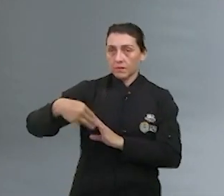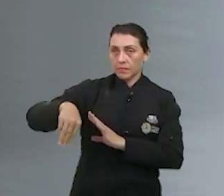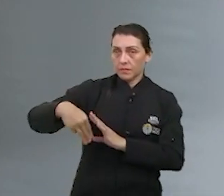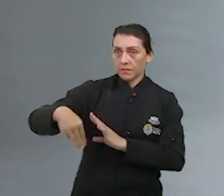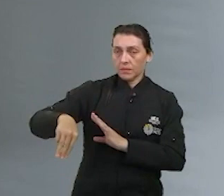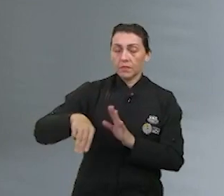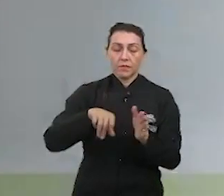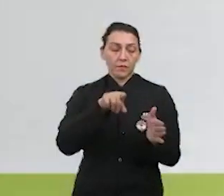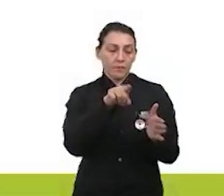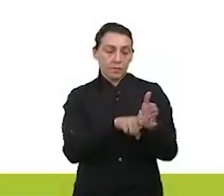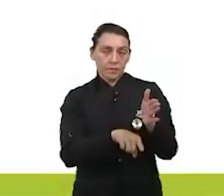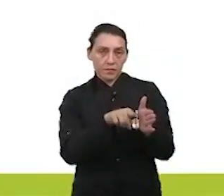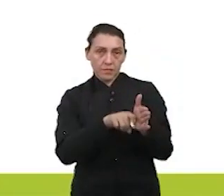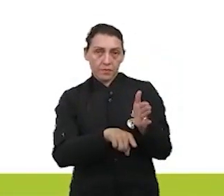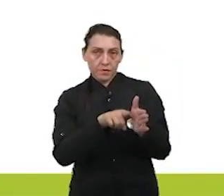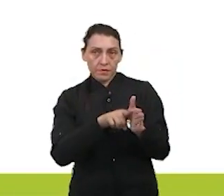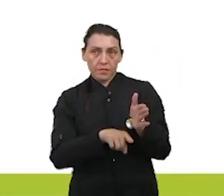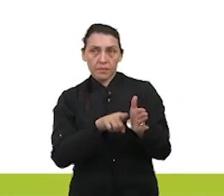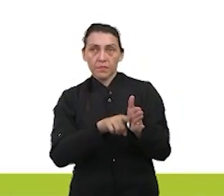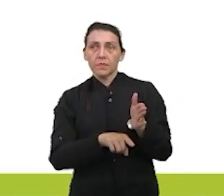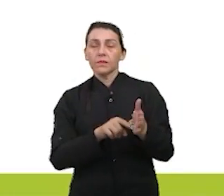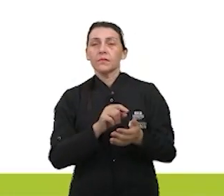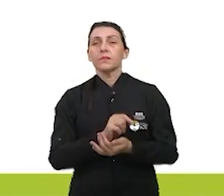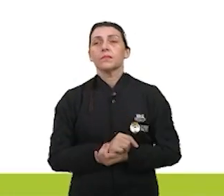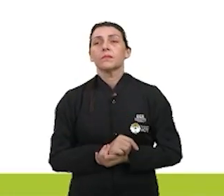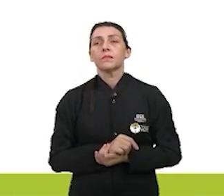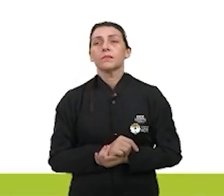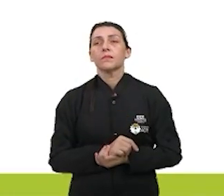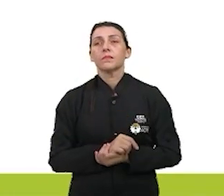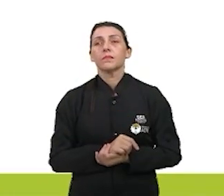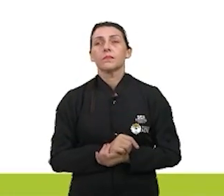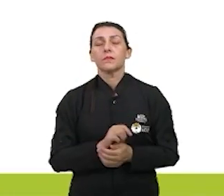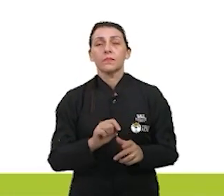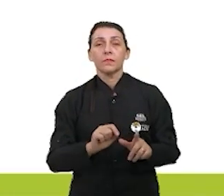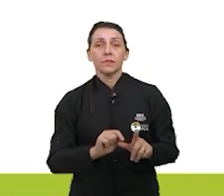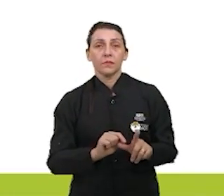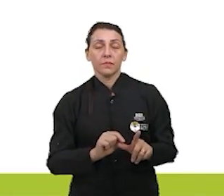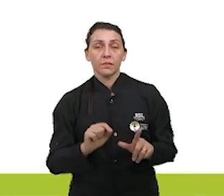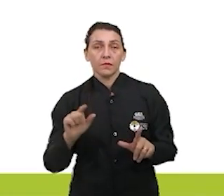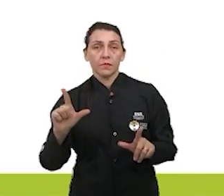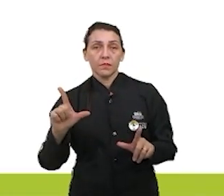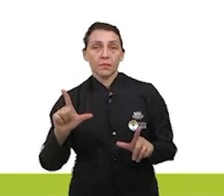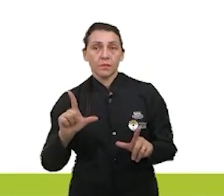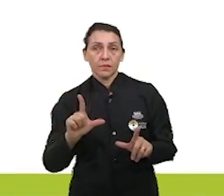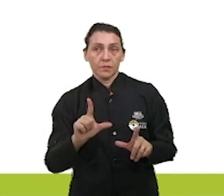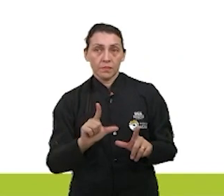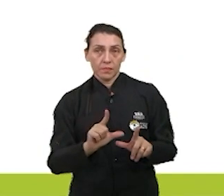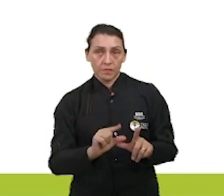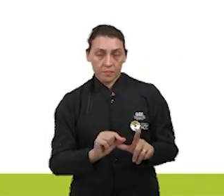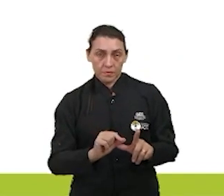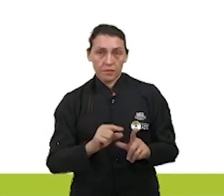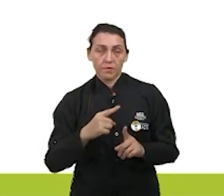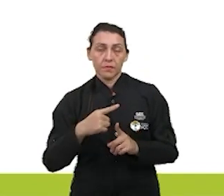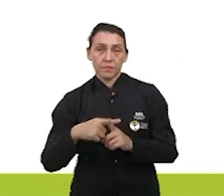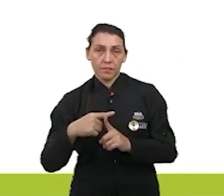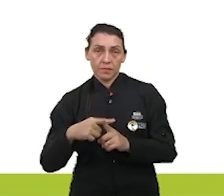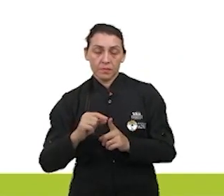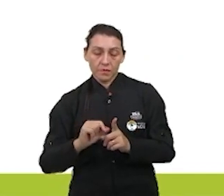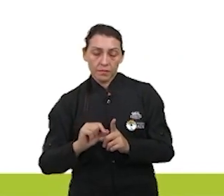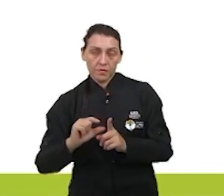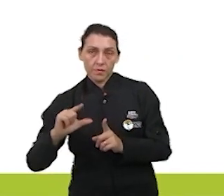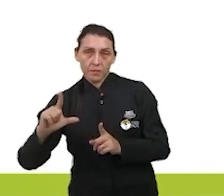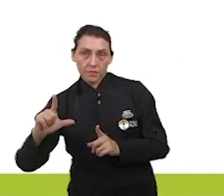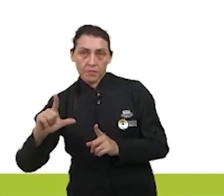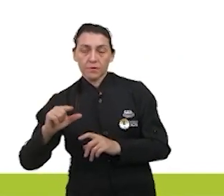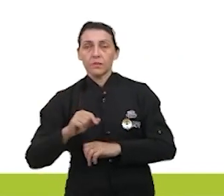uma negativa, então ela vai ser uma função aqui decrescente e a outra, como é positiva, vai ser uma função